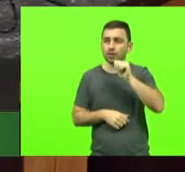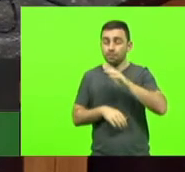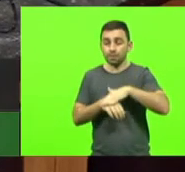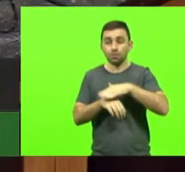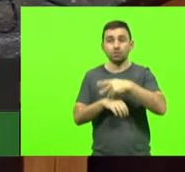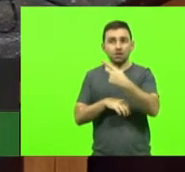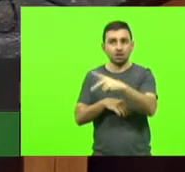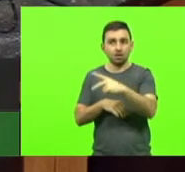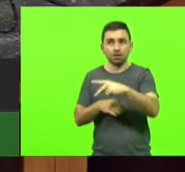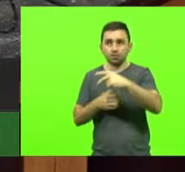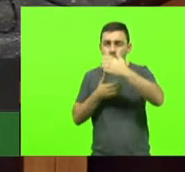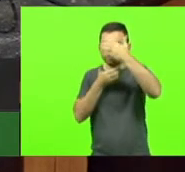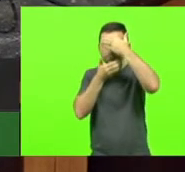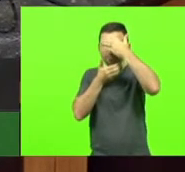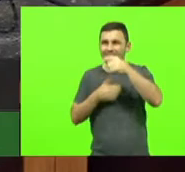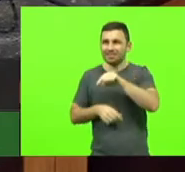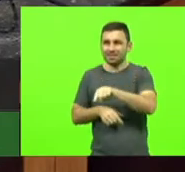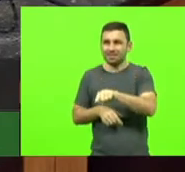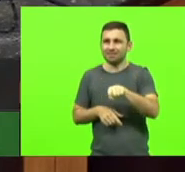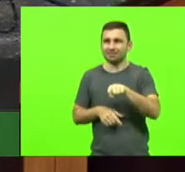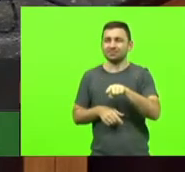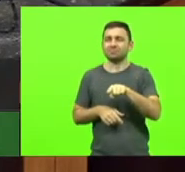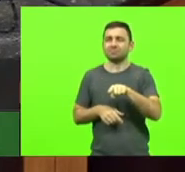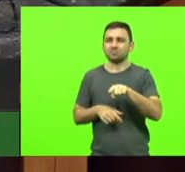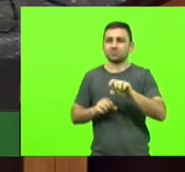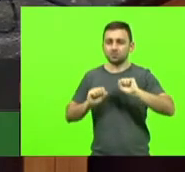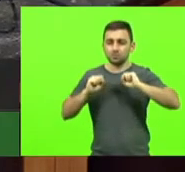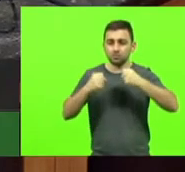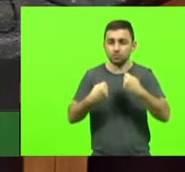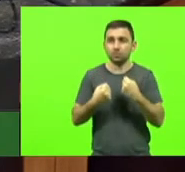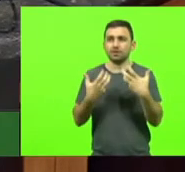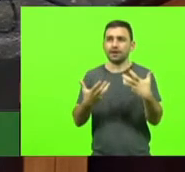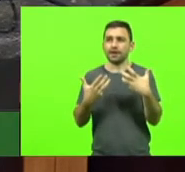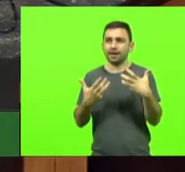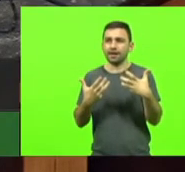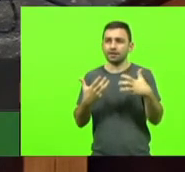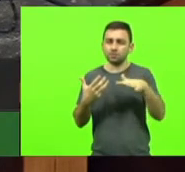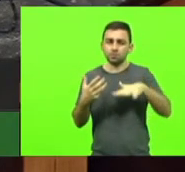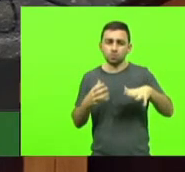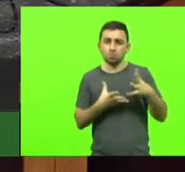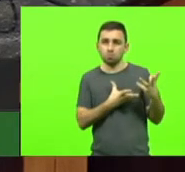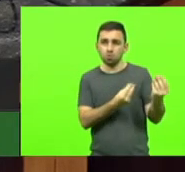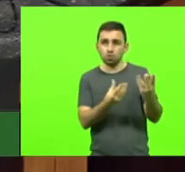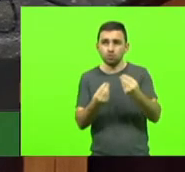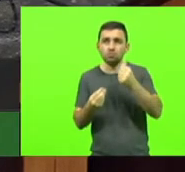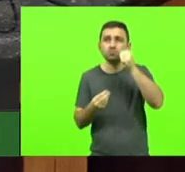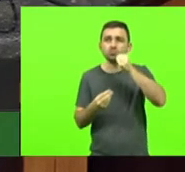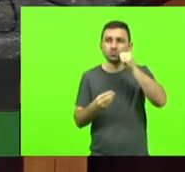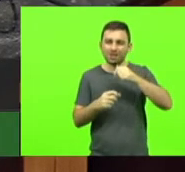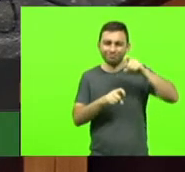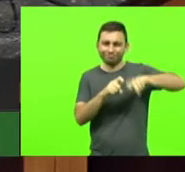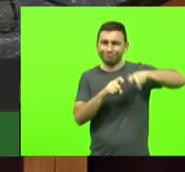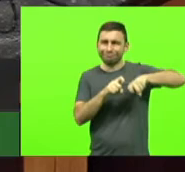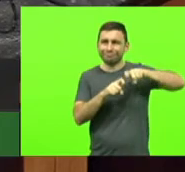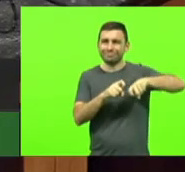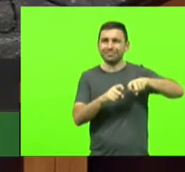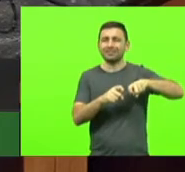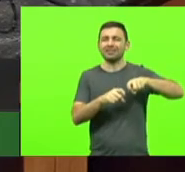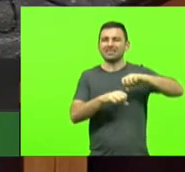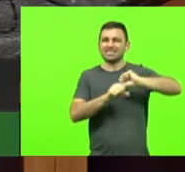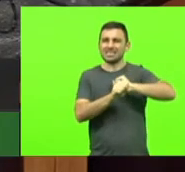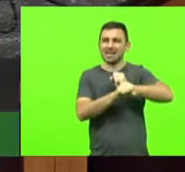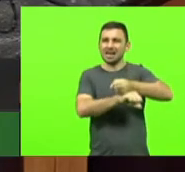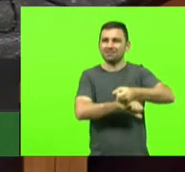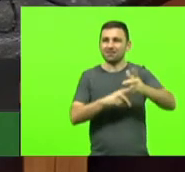Talibã e os últimos esforços para submeter milhares de mulheres à escravidão sexual demonstraram